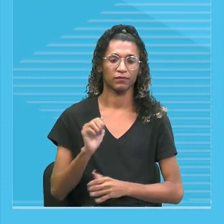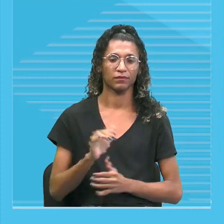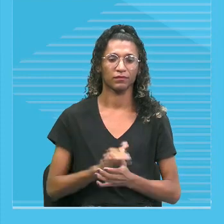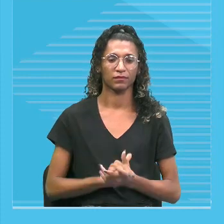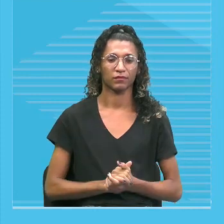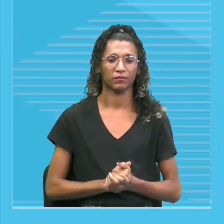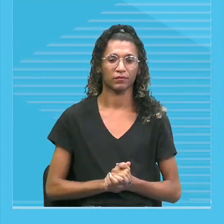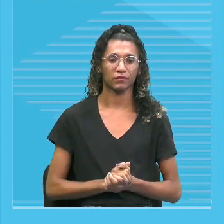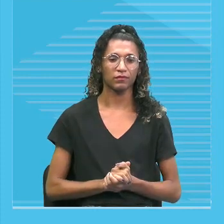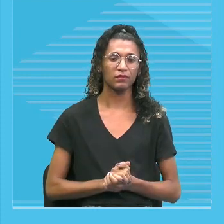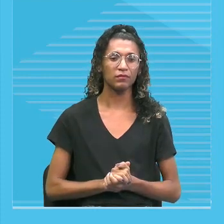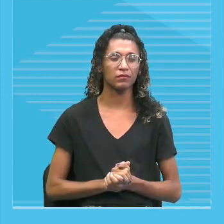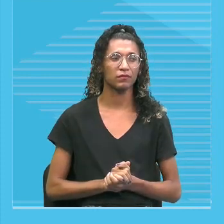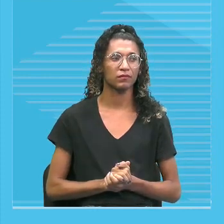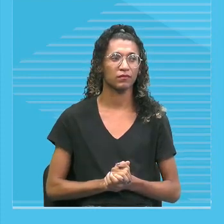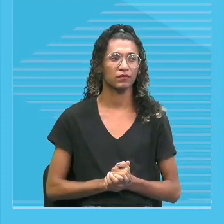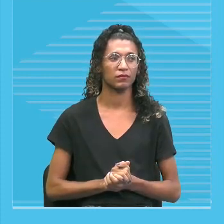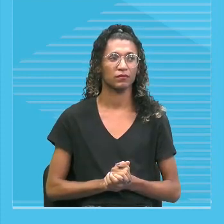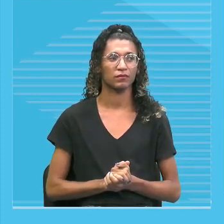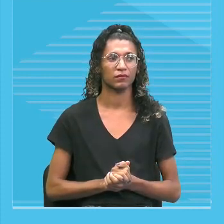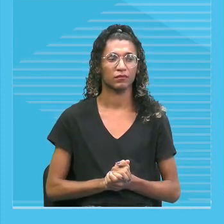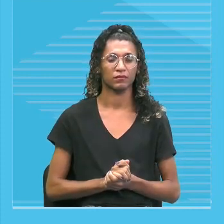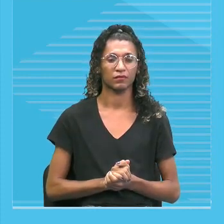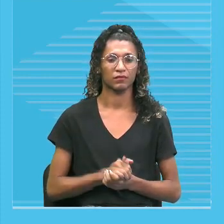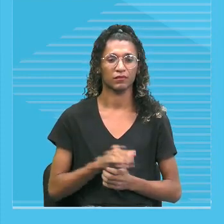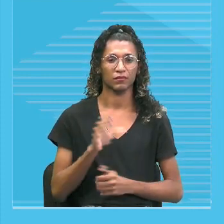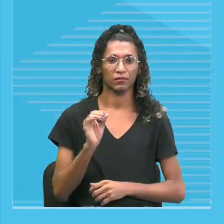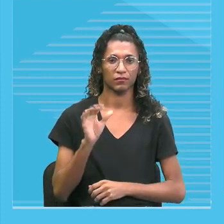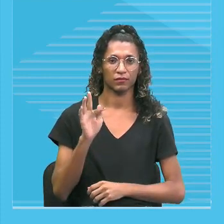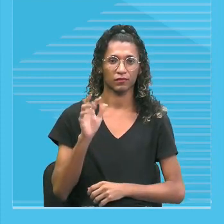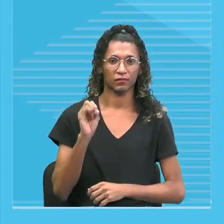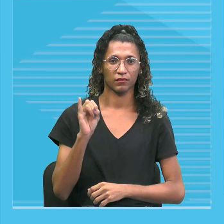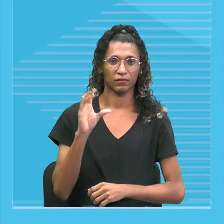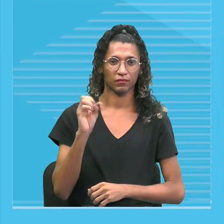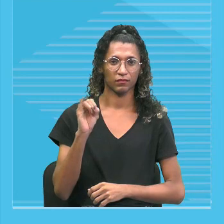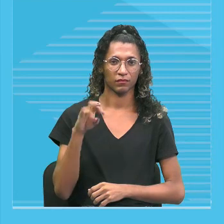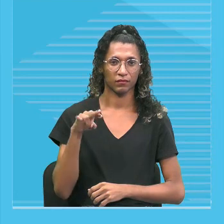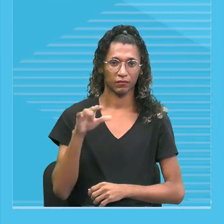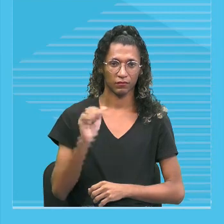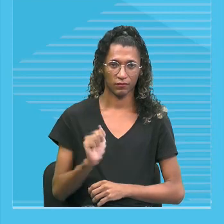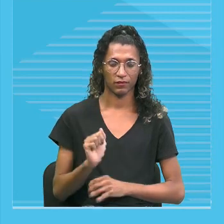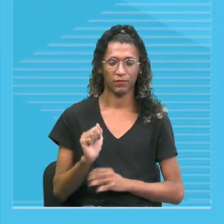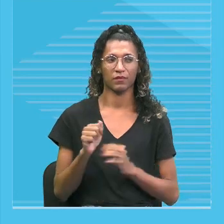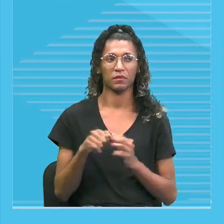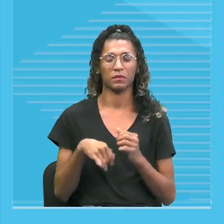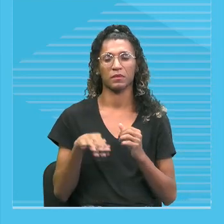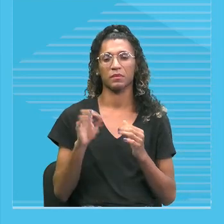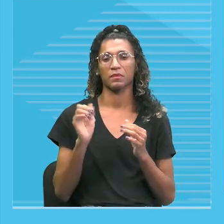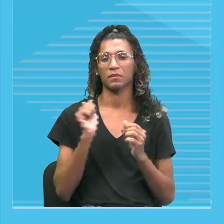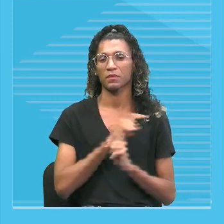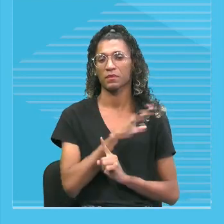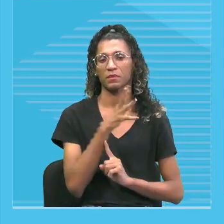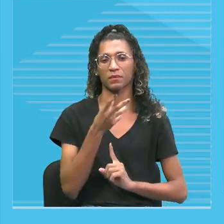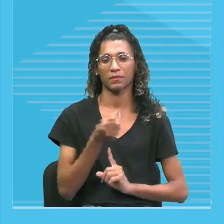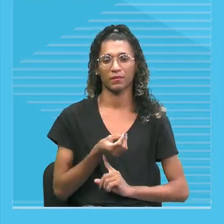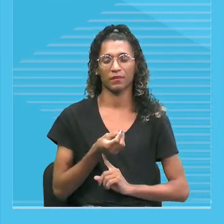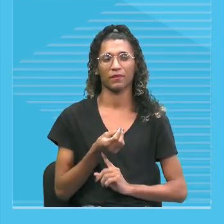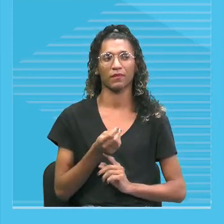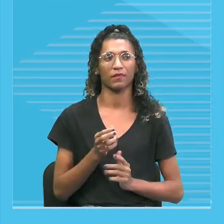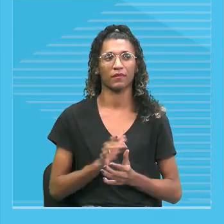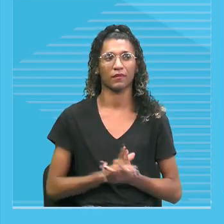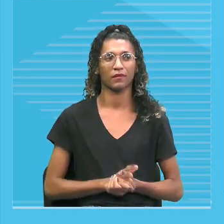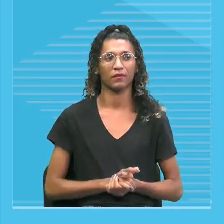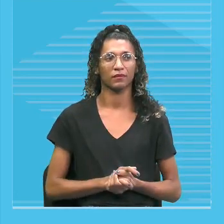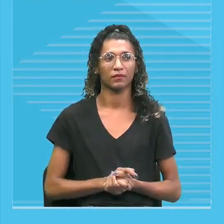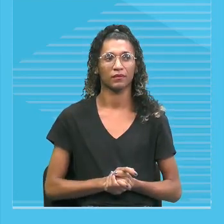oficina de mecânica oficina de arte talher Então veja como é que essa essa tal de era